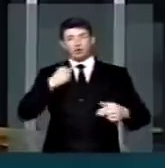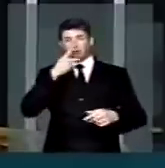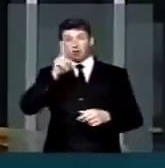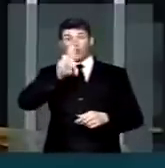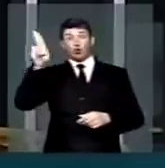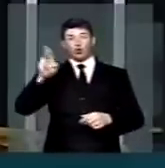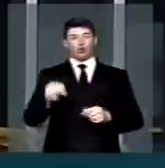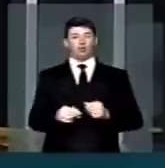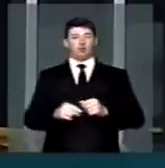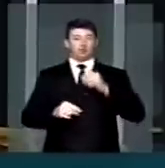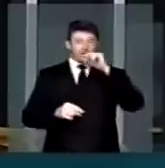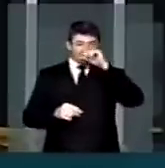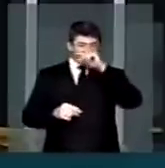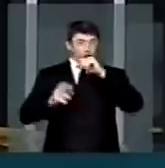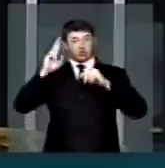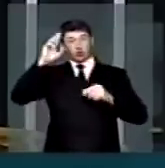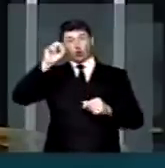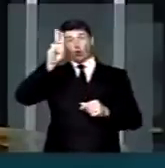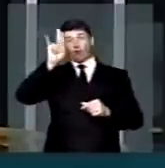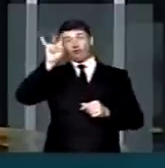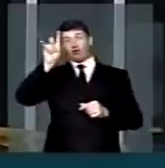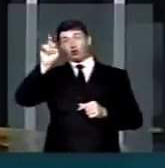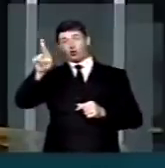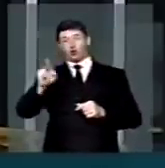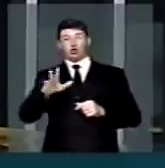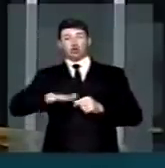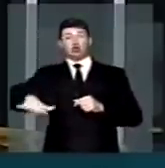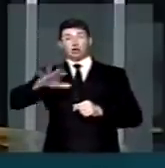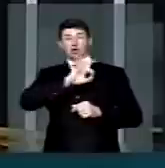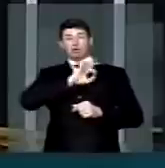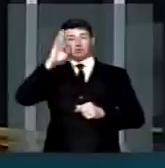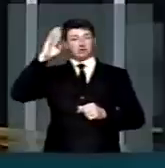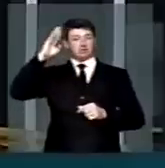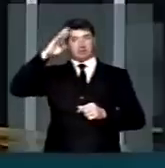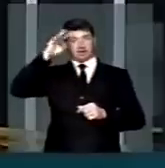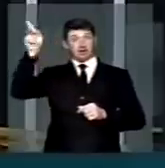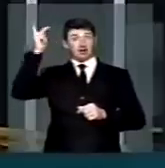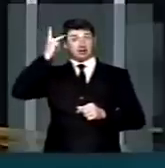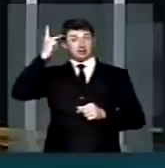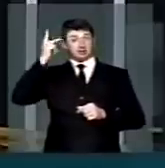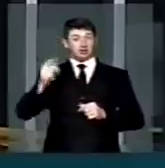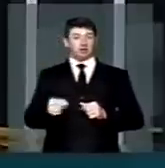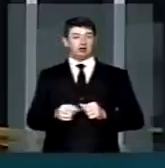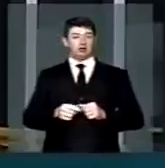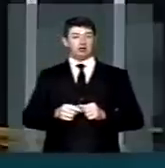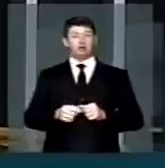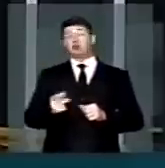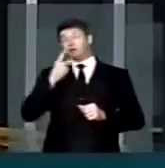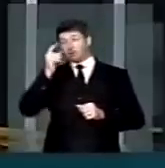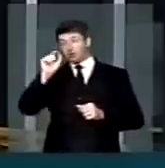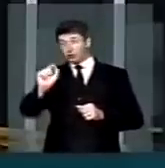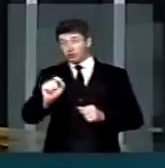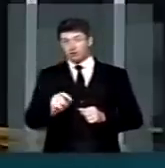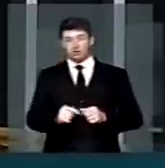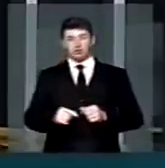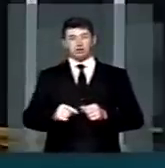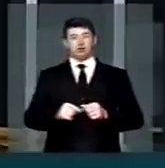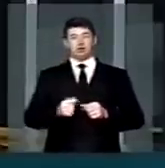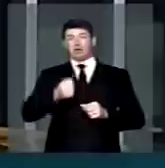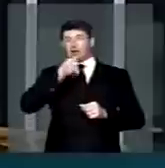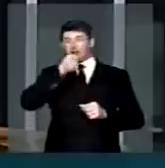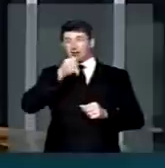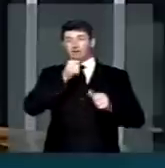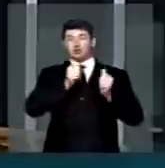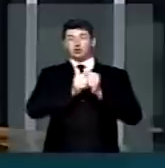as palavras do ouvidor geral da Polícia Militar de São Paulo, que considerou, em